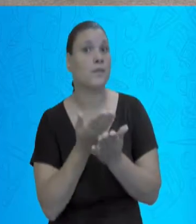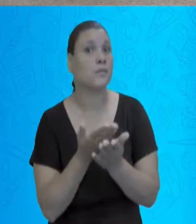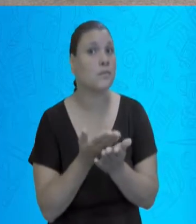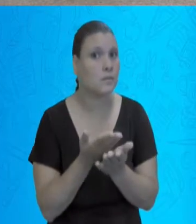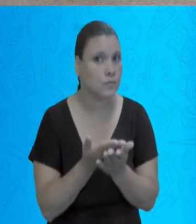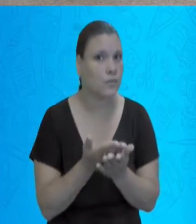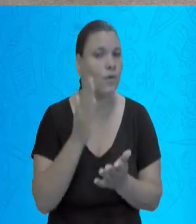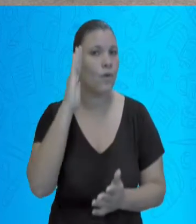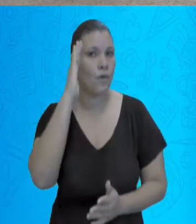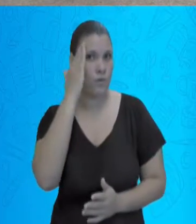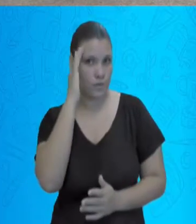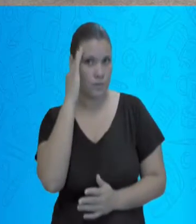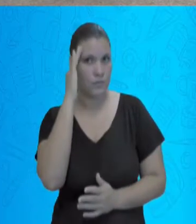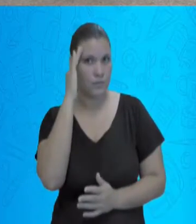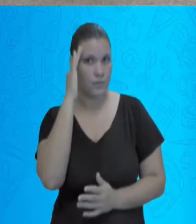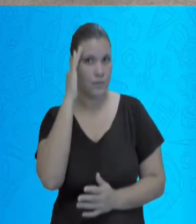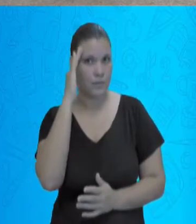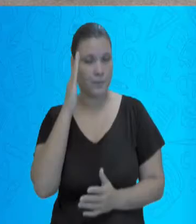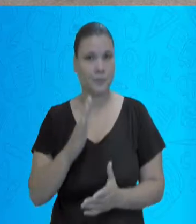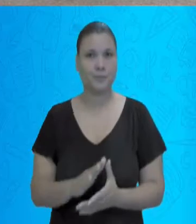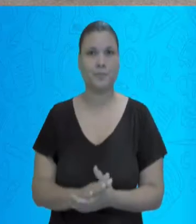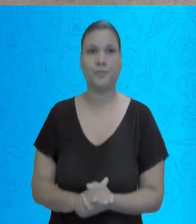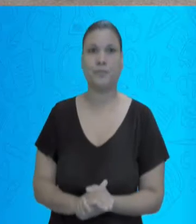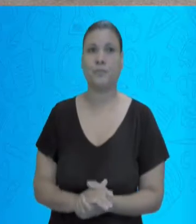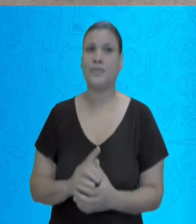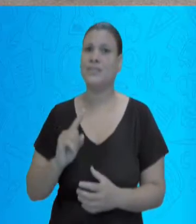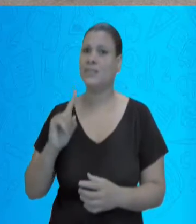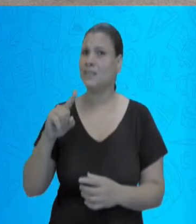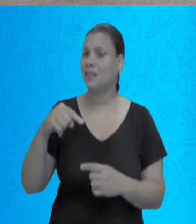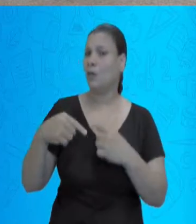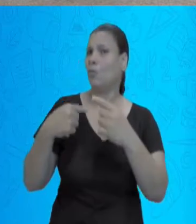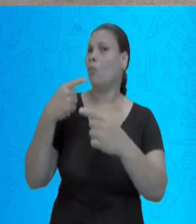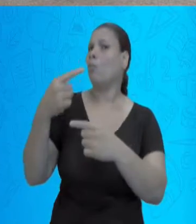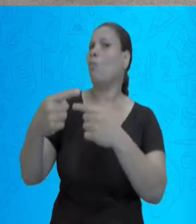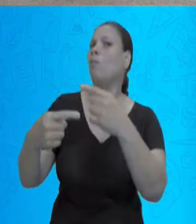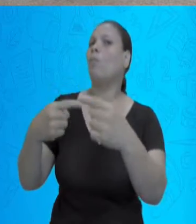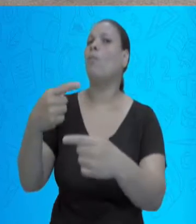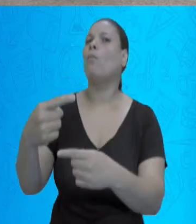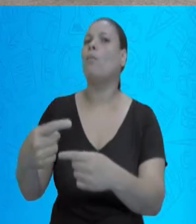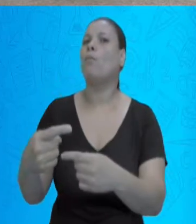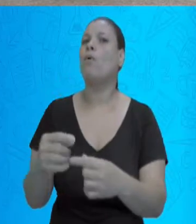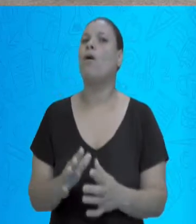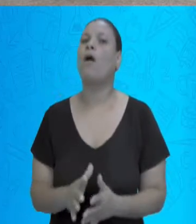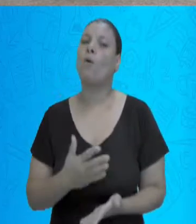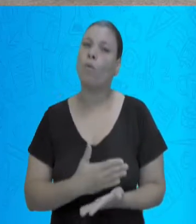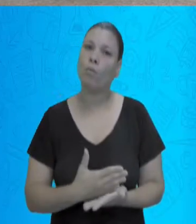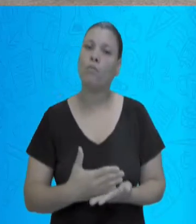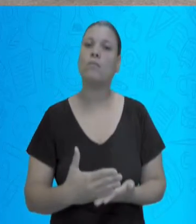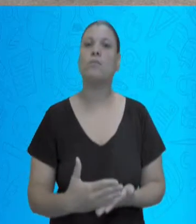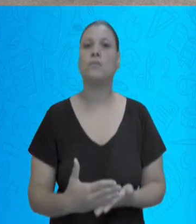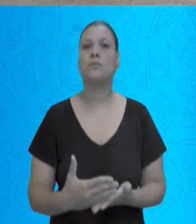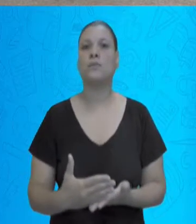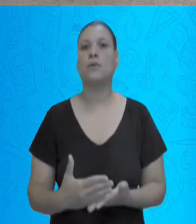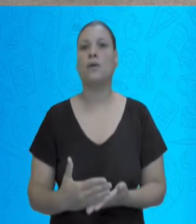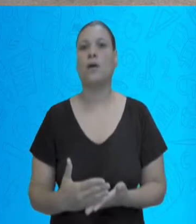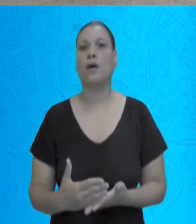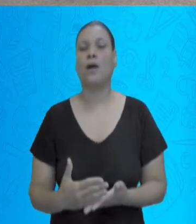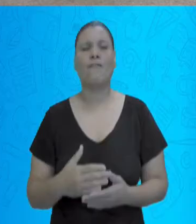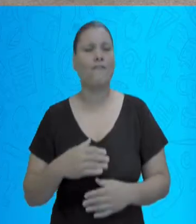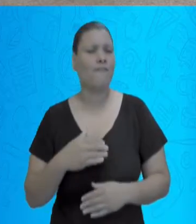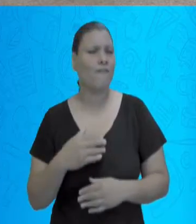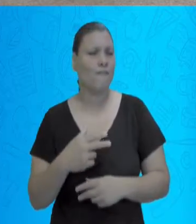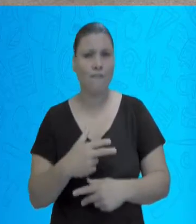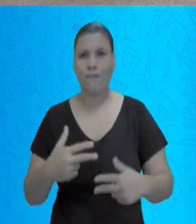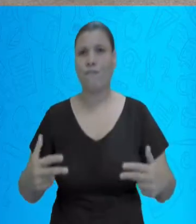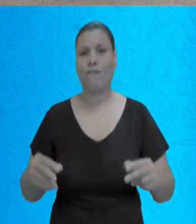época, como o de Belvedere em Viena, em 1783, e o Museu de História Natural de Paris,